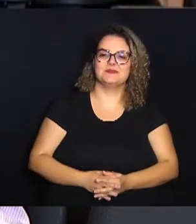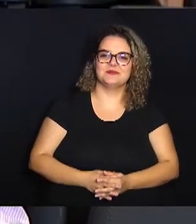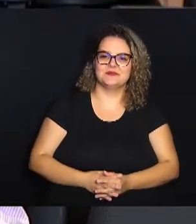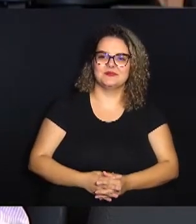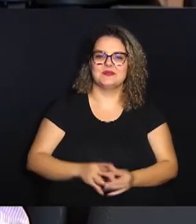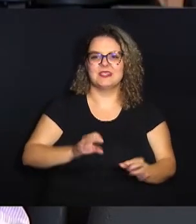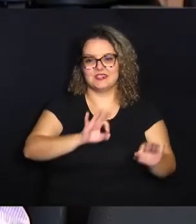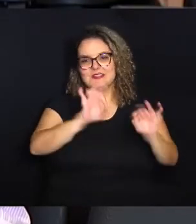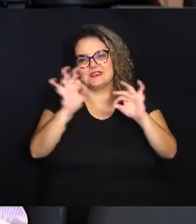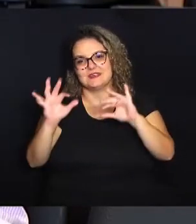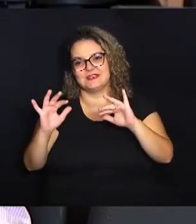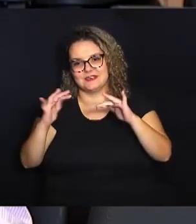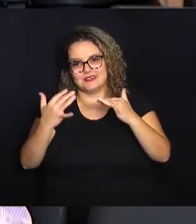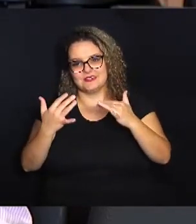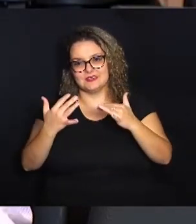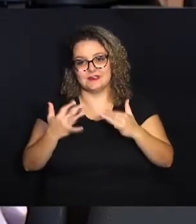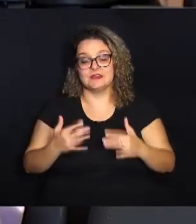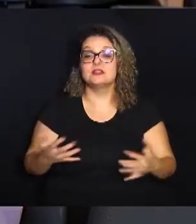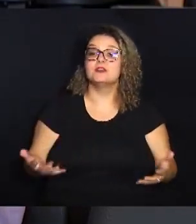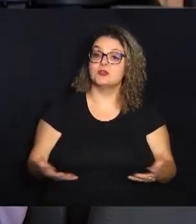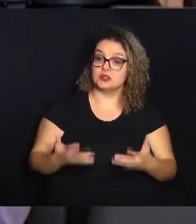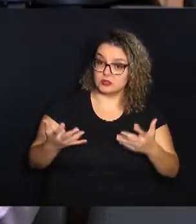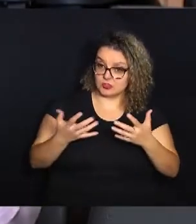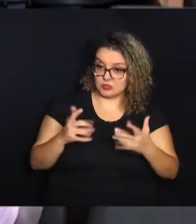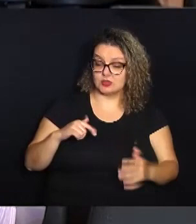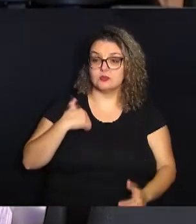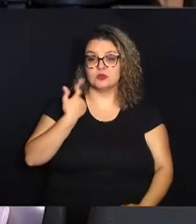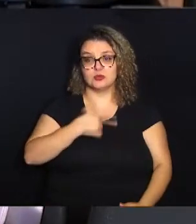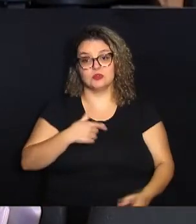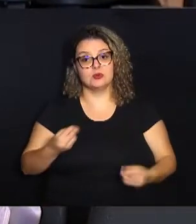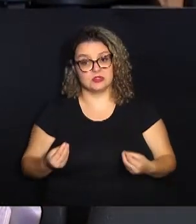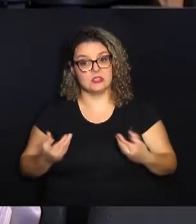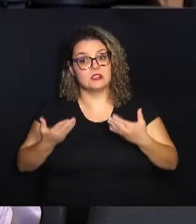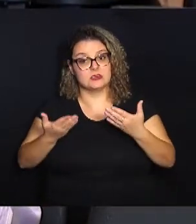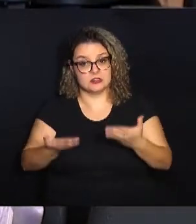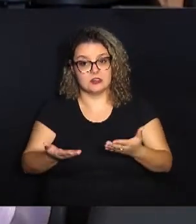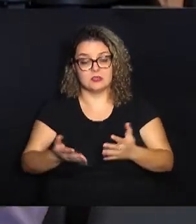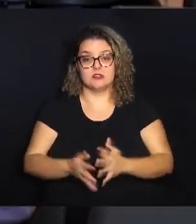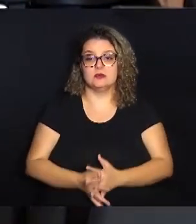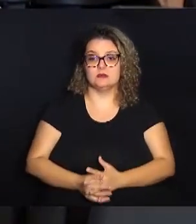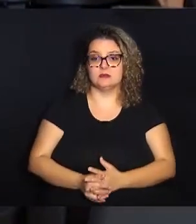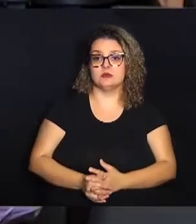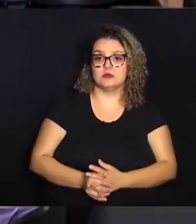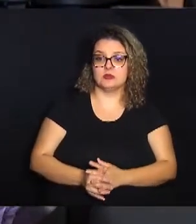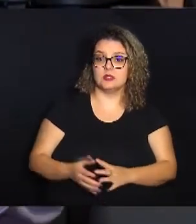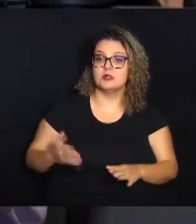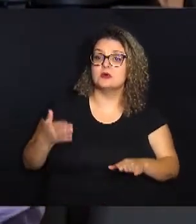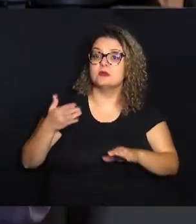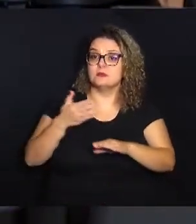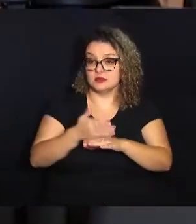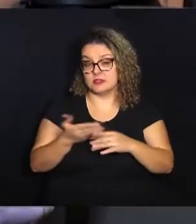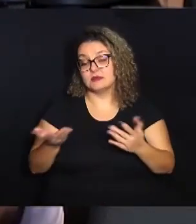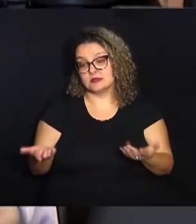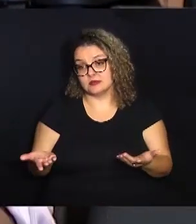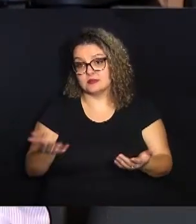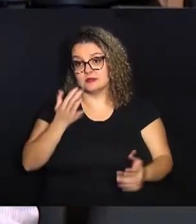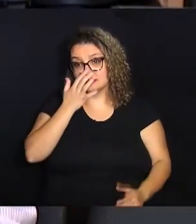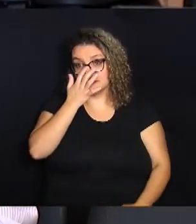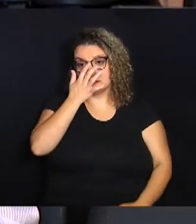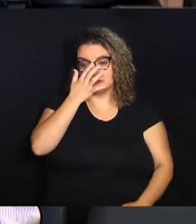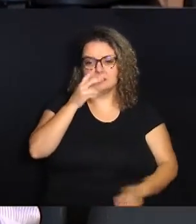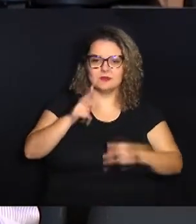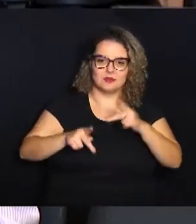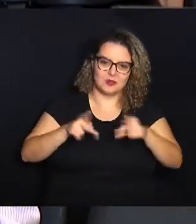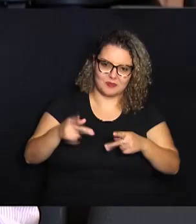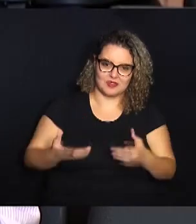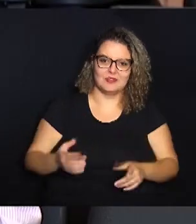nos acompanhando, e a iniciativa de nós darmos aí a participação, né, participar a